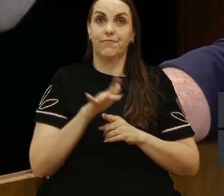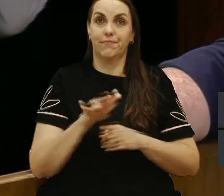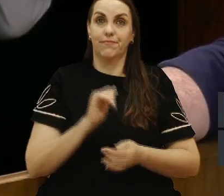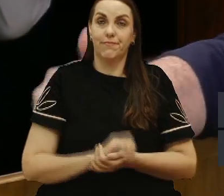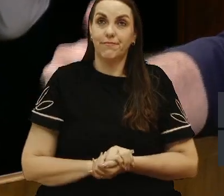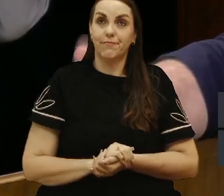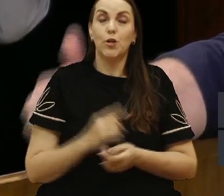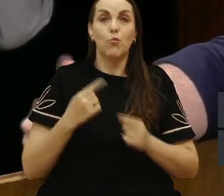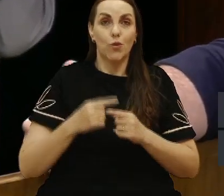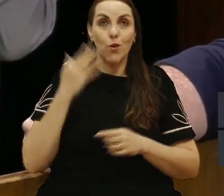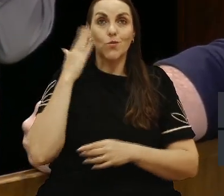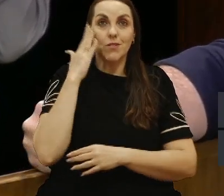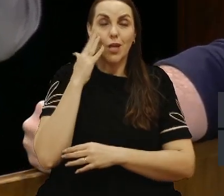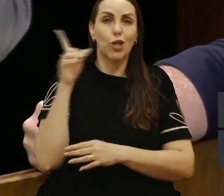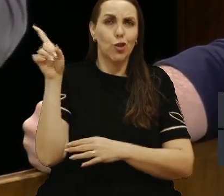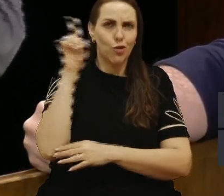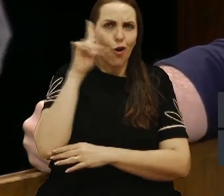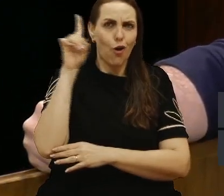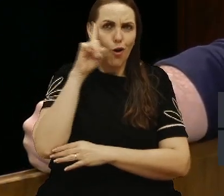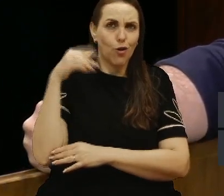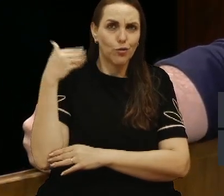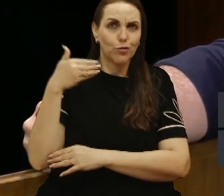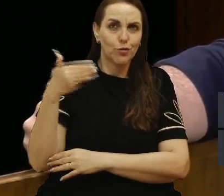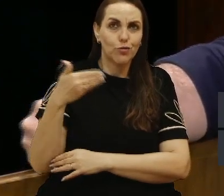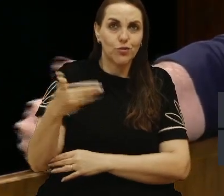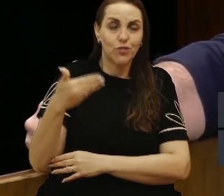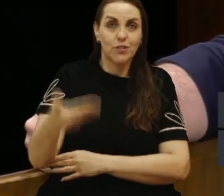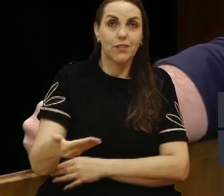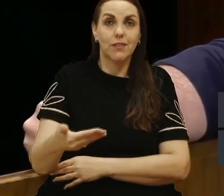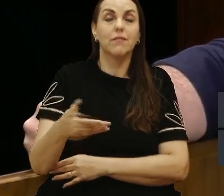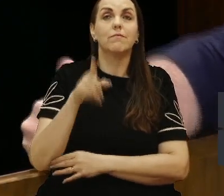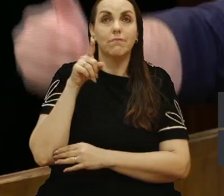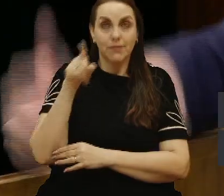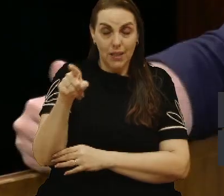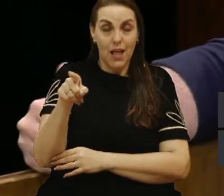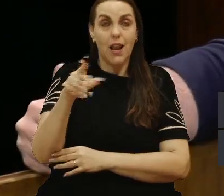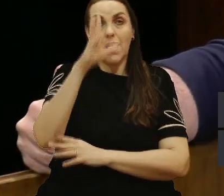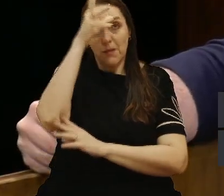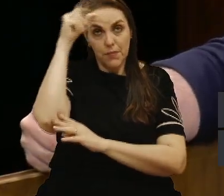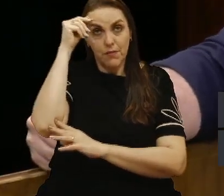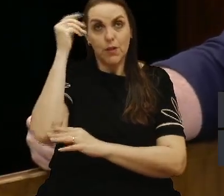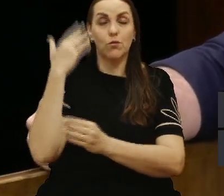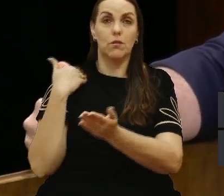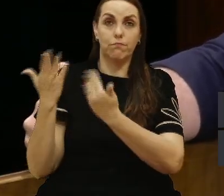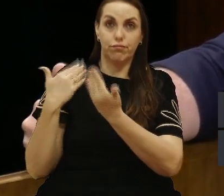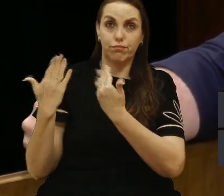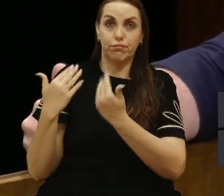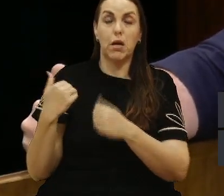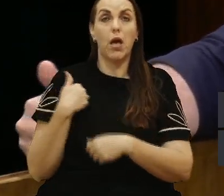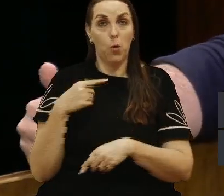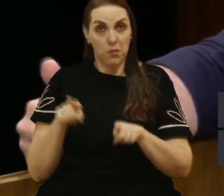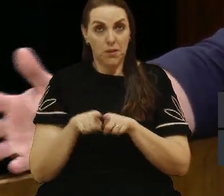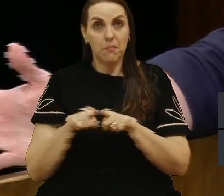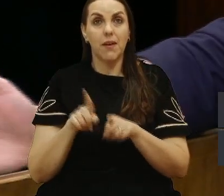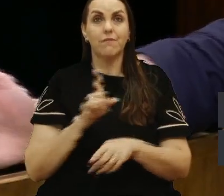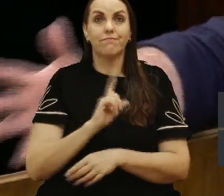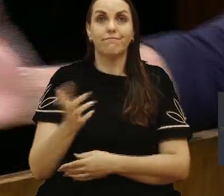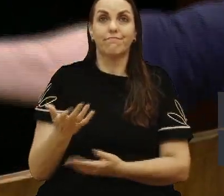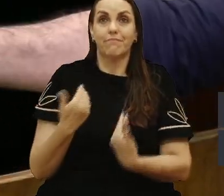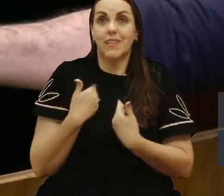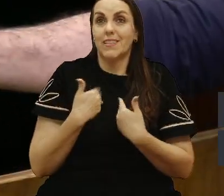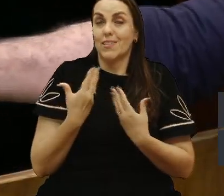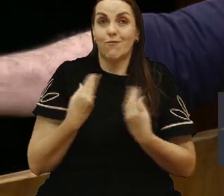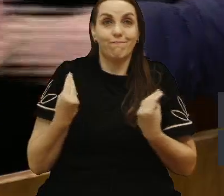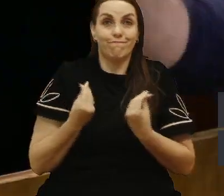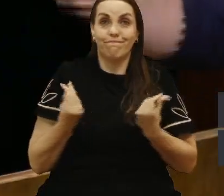eu sei que o senhor todo santo dia... Com a parte, vereador. Todo santo dia está no Poder Executivo dialogando. Eu também estou, mas é que não